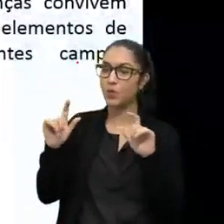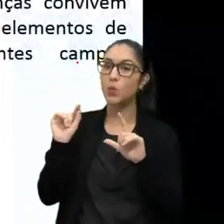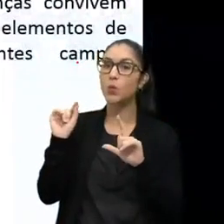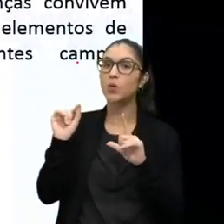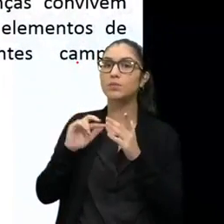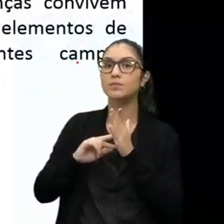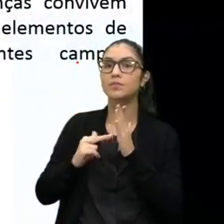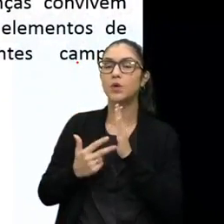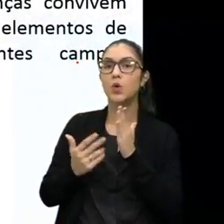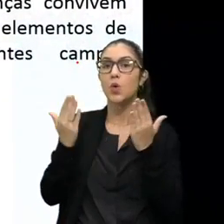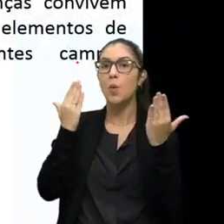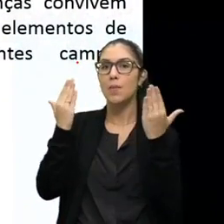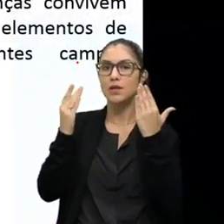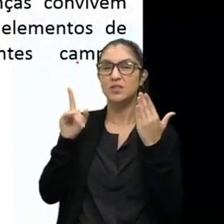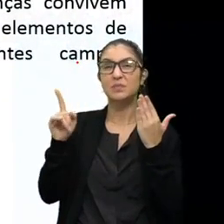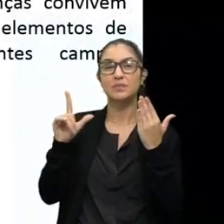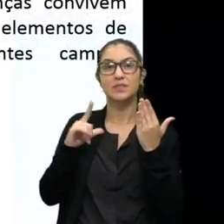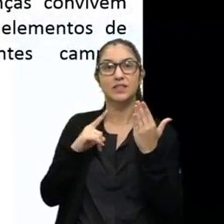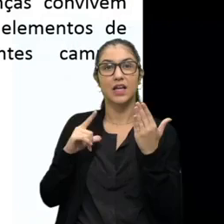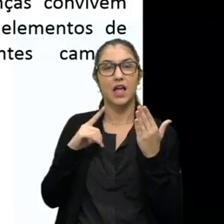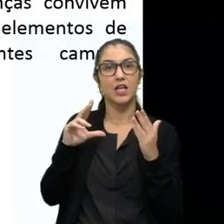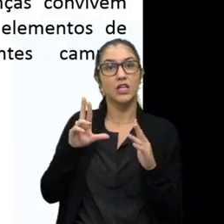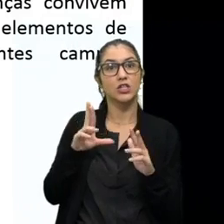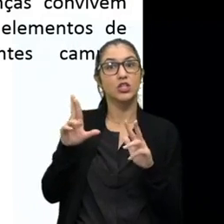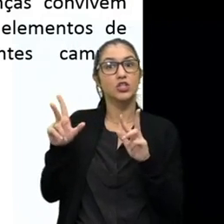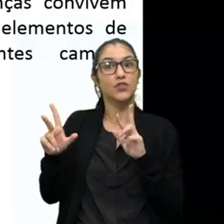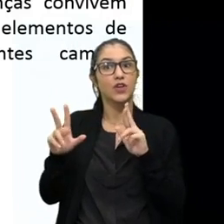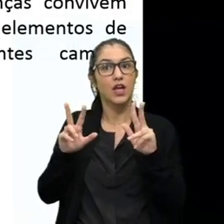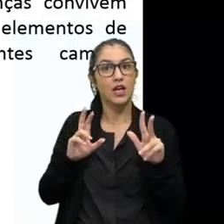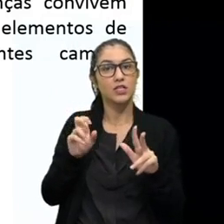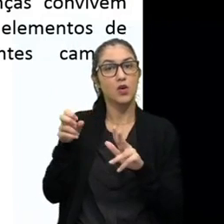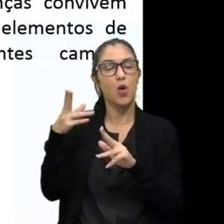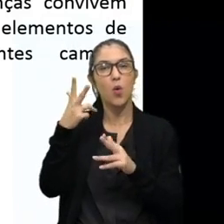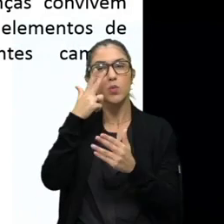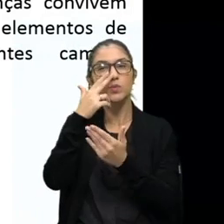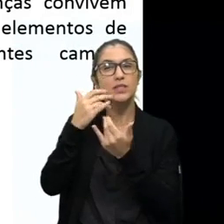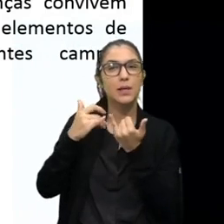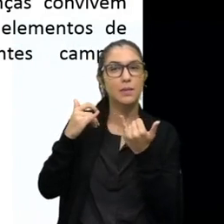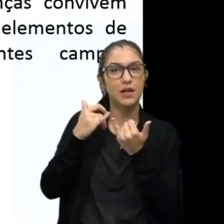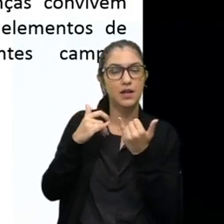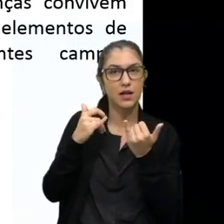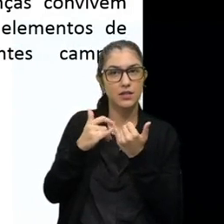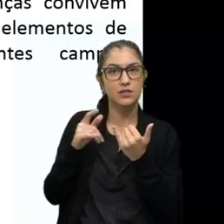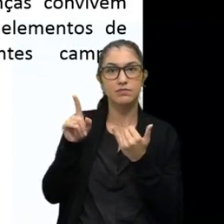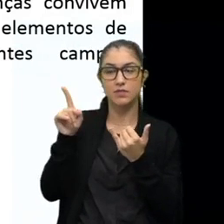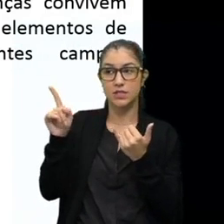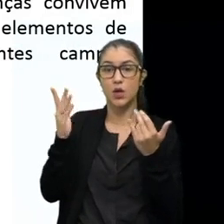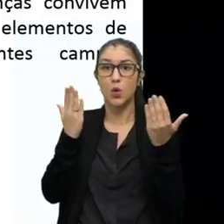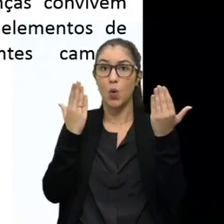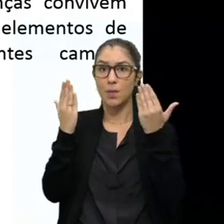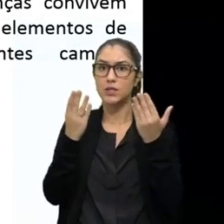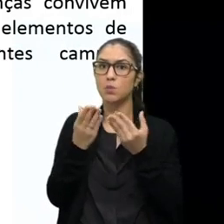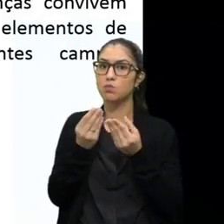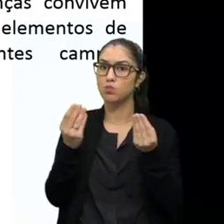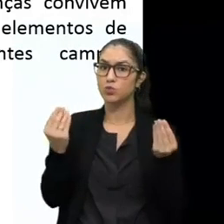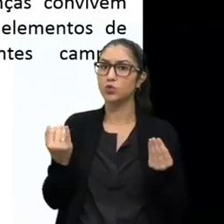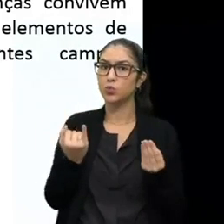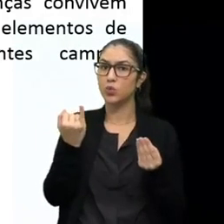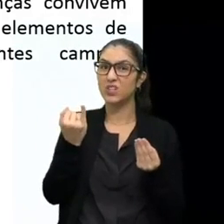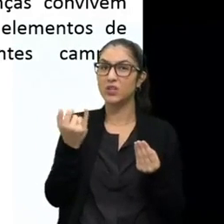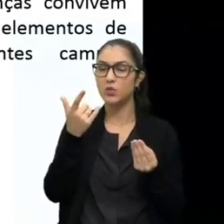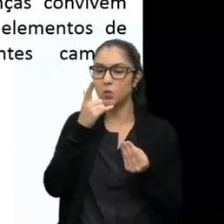é comparação? É estabelecer diferenças ou semelhanças. Essa comparação é muito importante